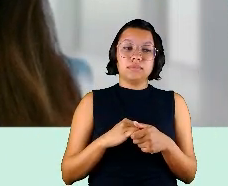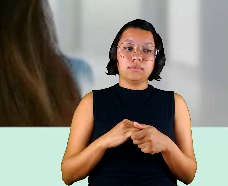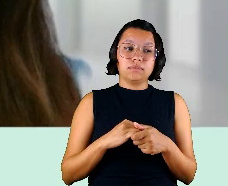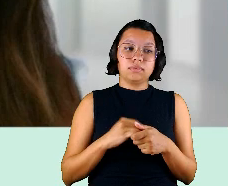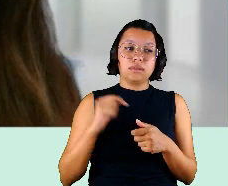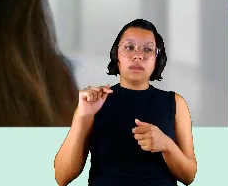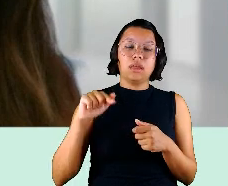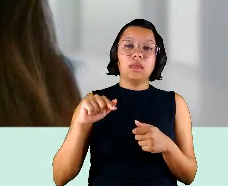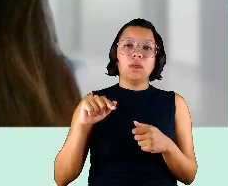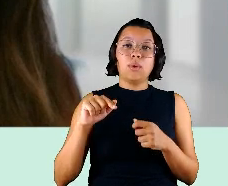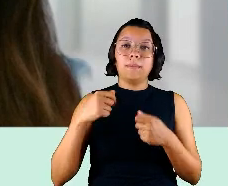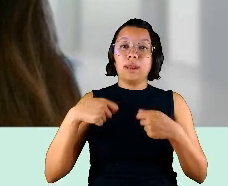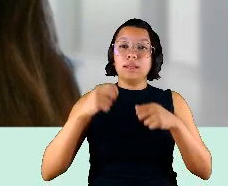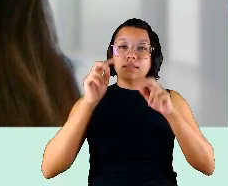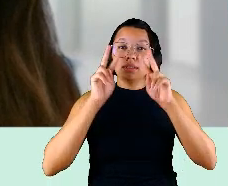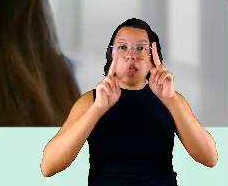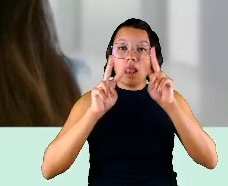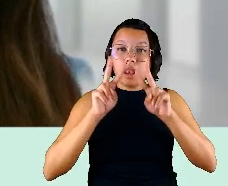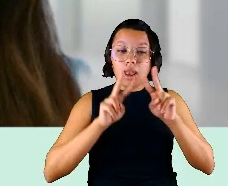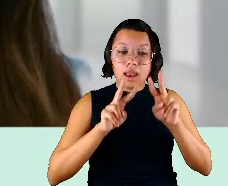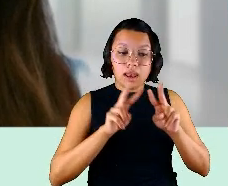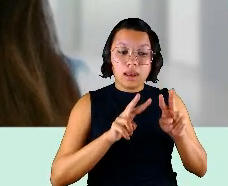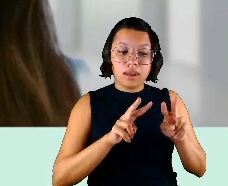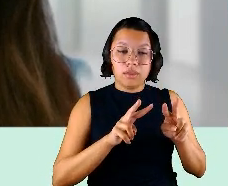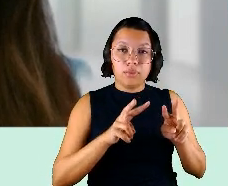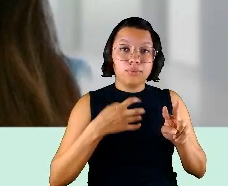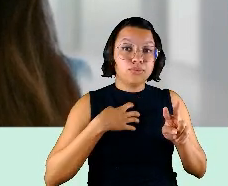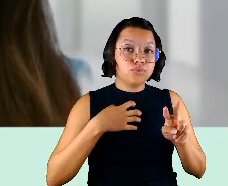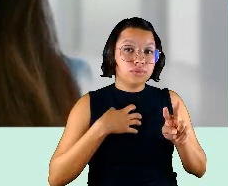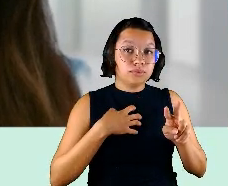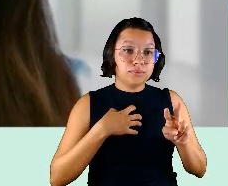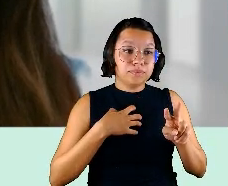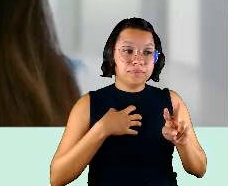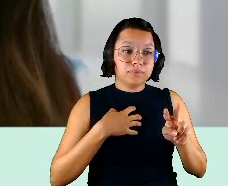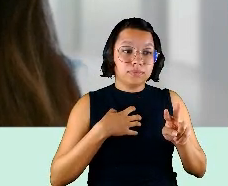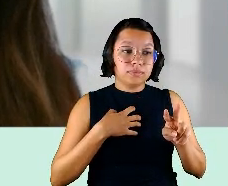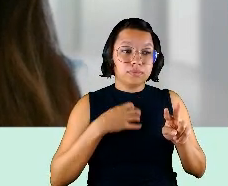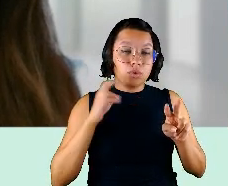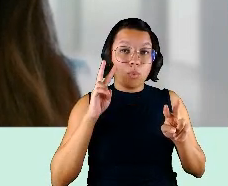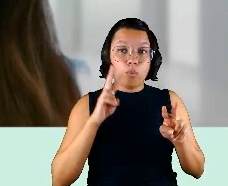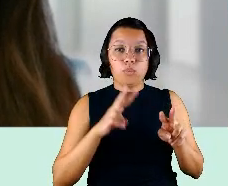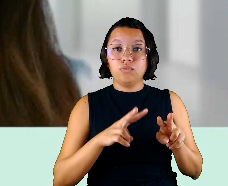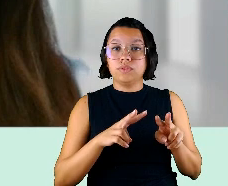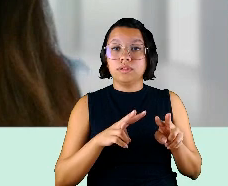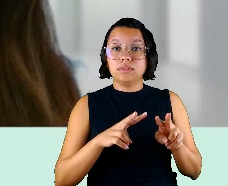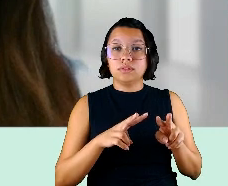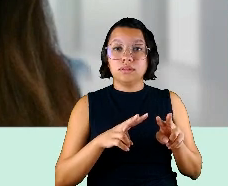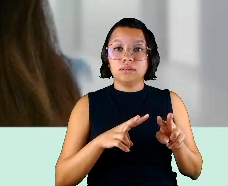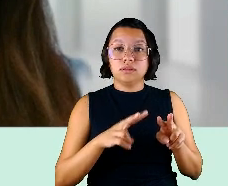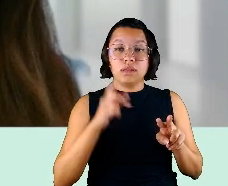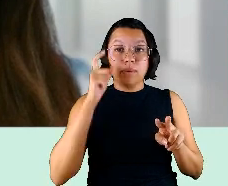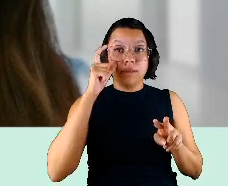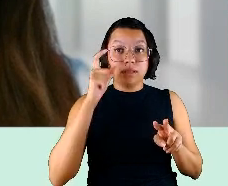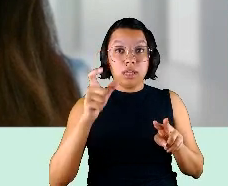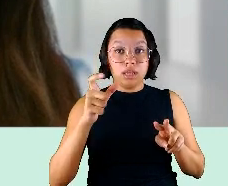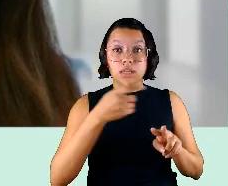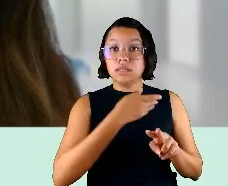isso tem que ser lido de uma forma com vistas ao interesse público,